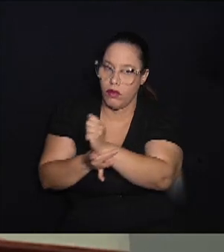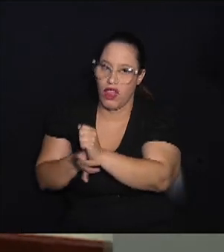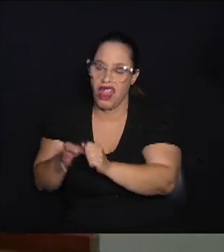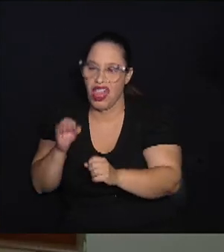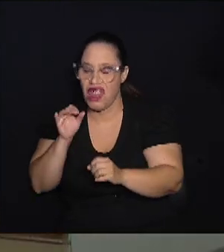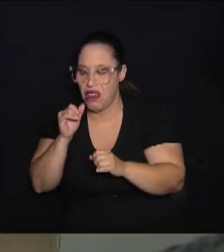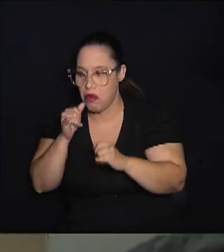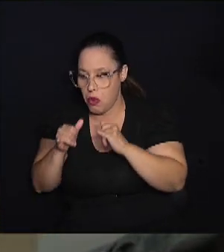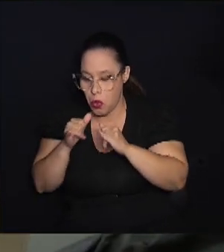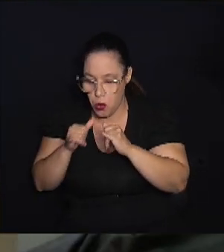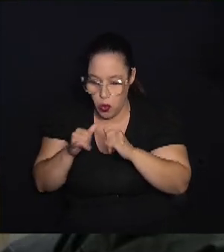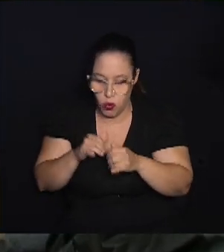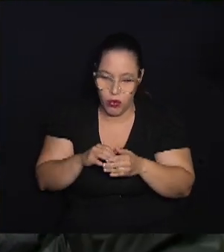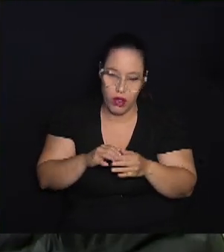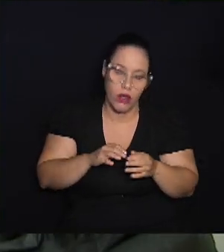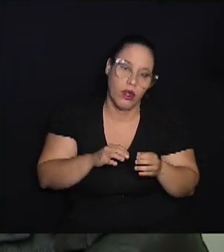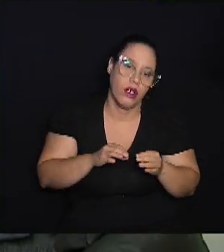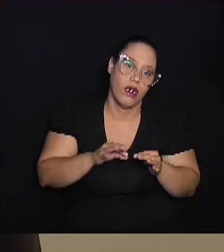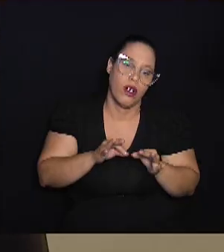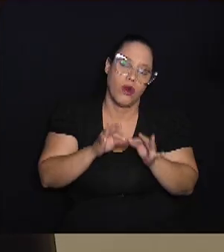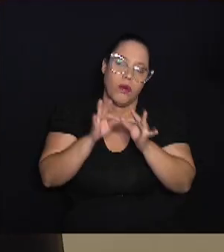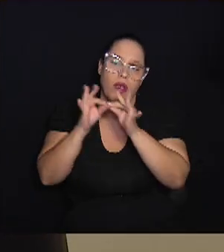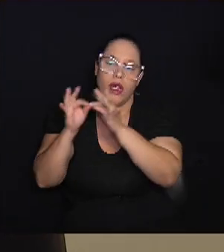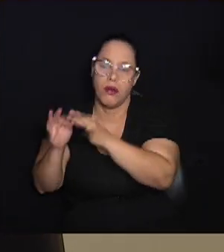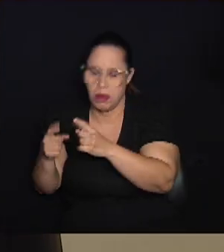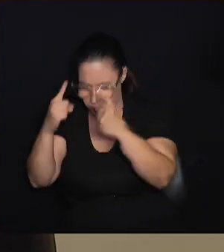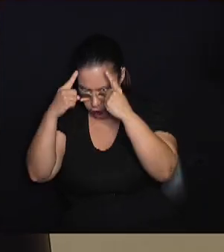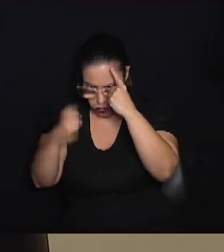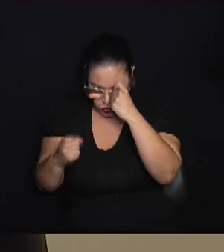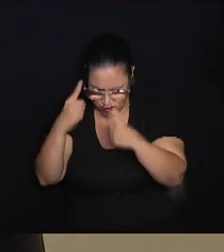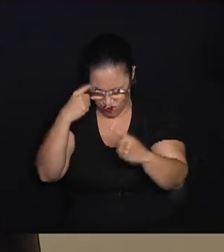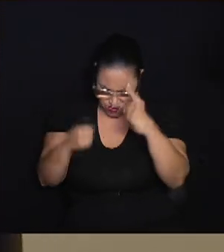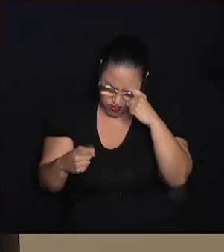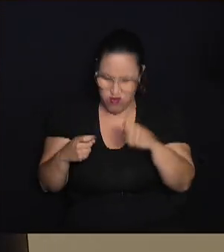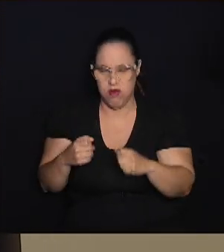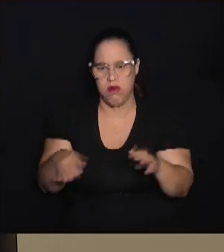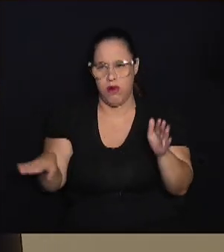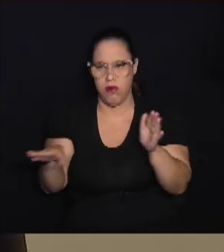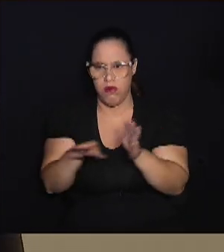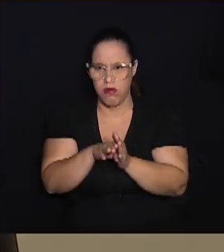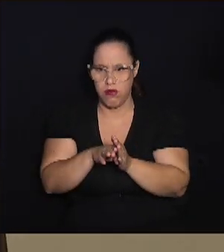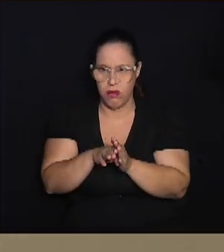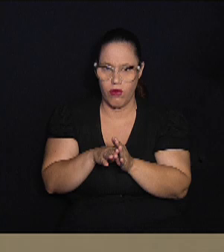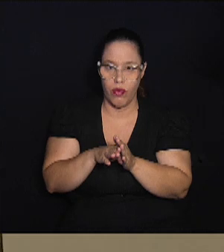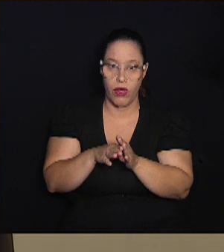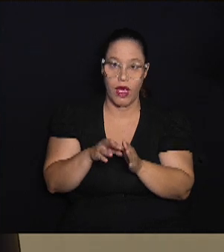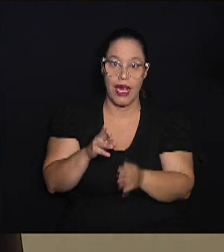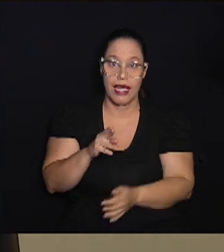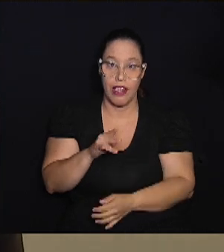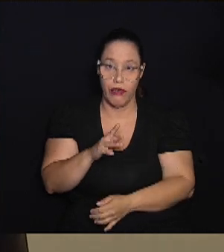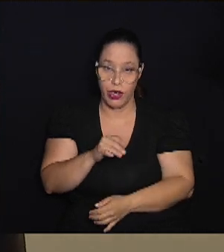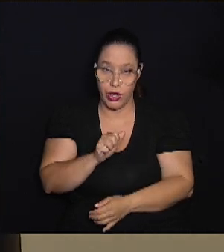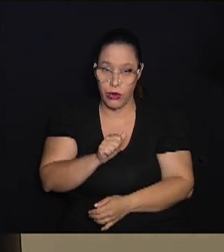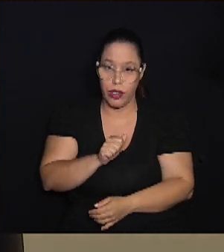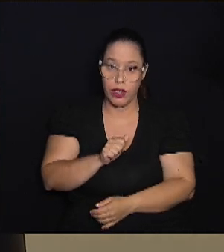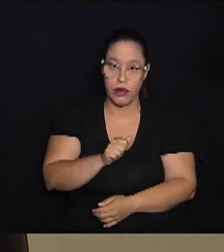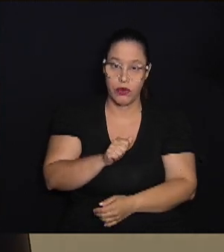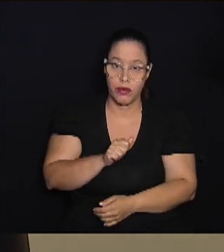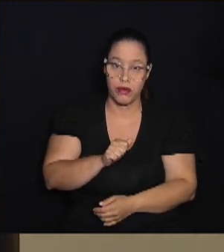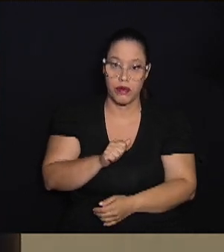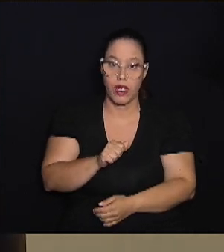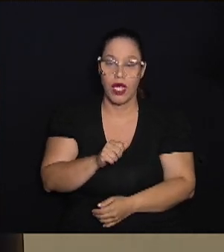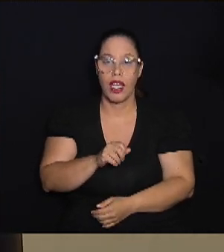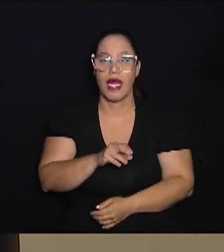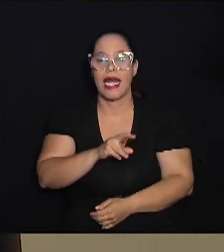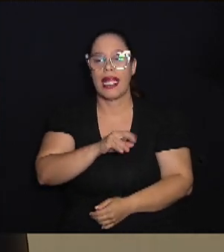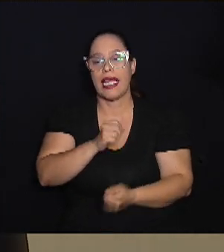e acompanhamento de casos de violência. A porta de entrada para seguir para a Defensoria Pública é através do Centro de Referência